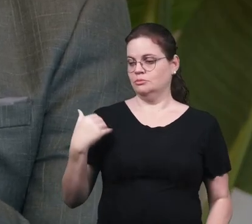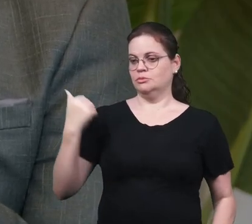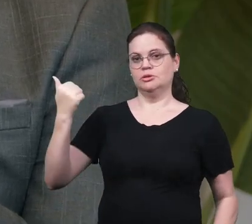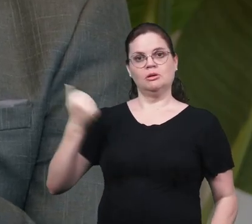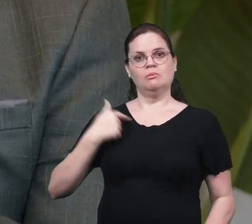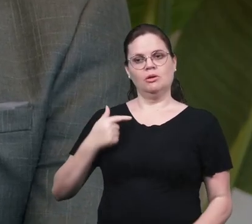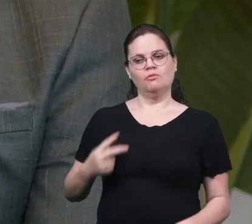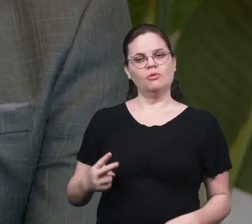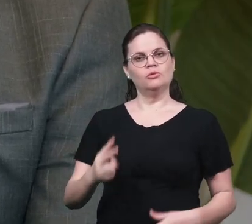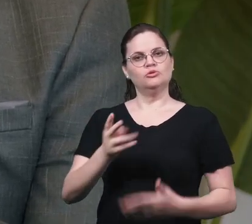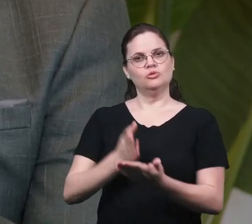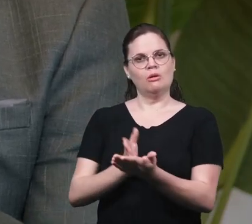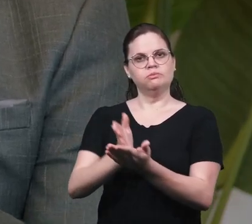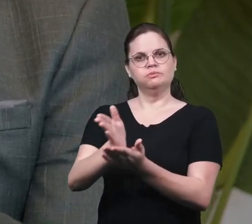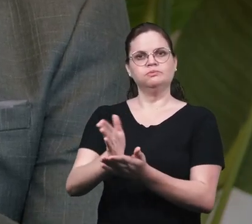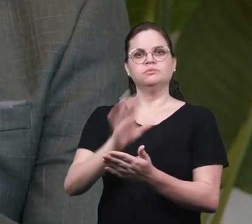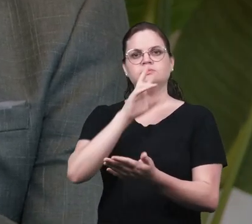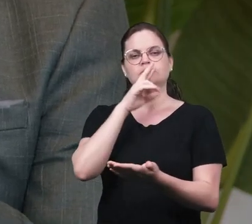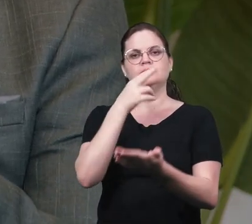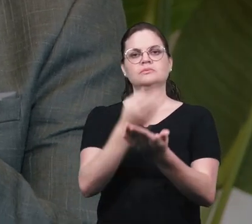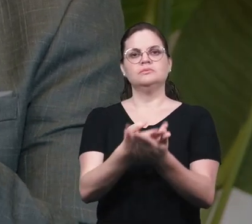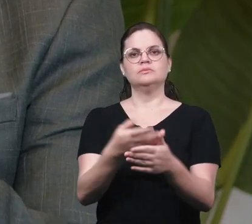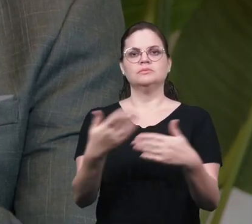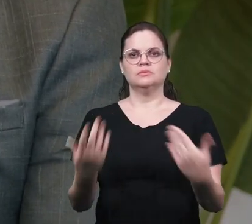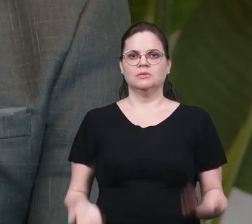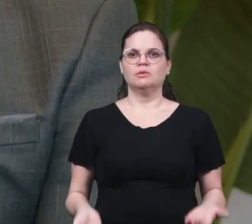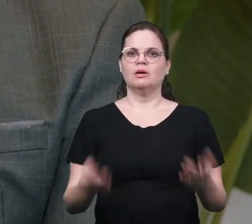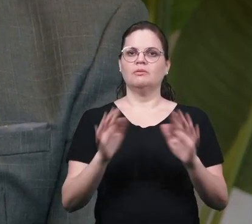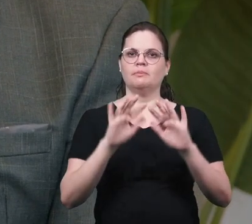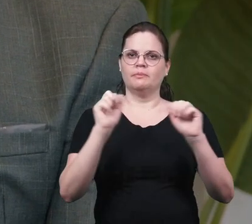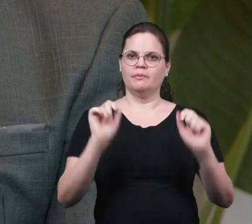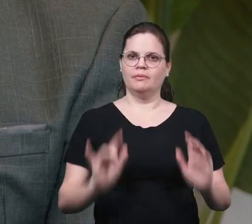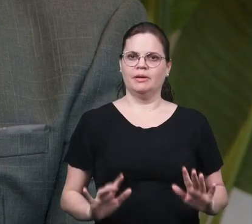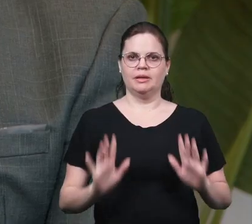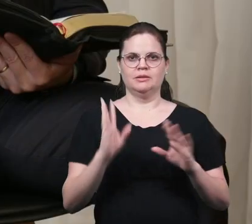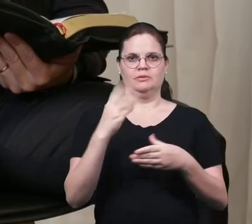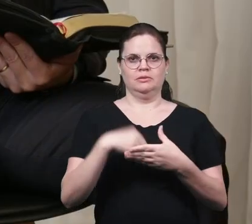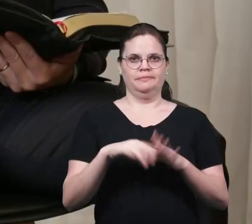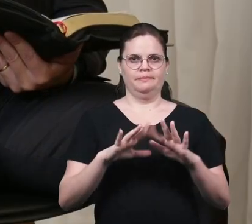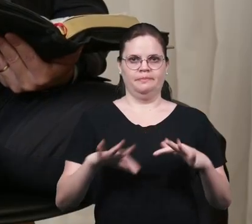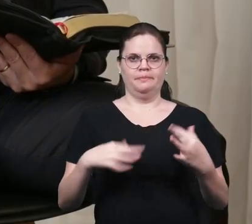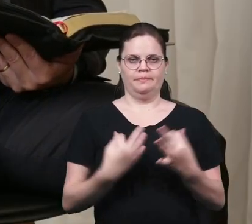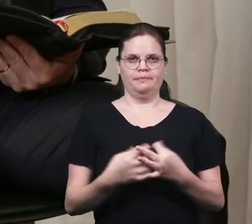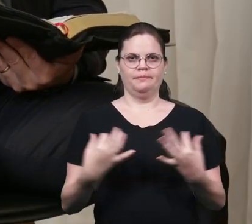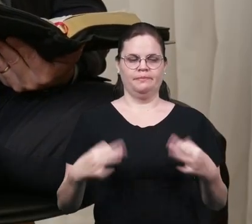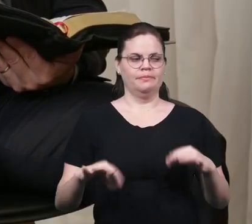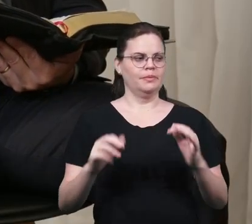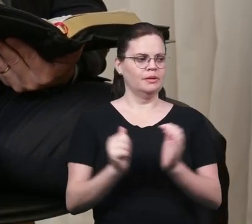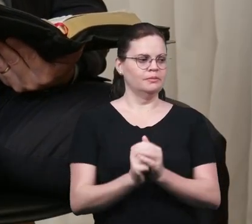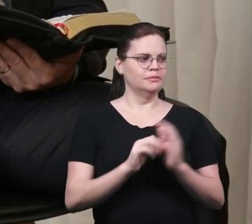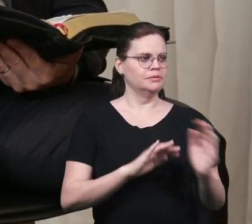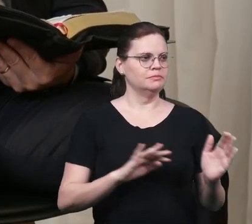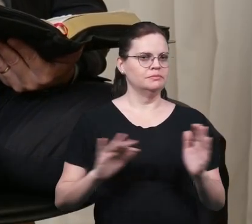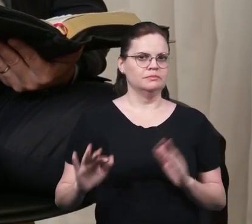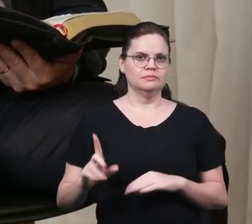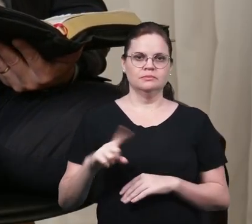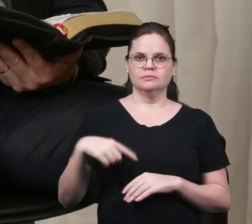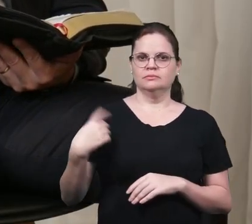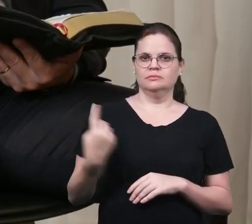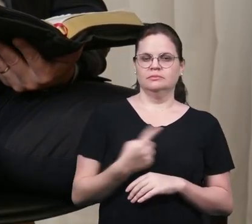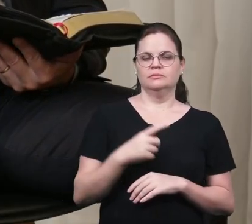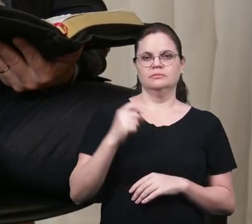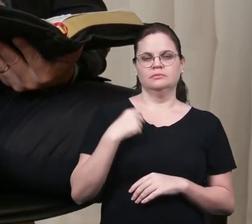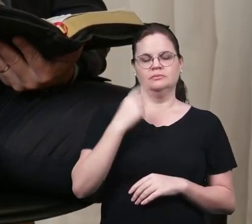isso vai resultar em quê? Bênçãos para a sua casa. Amém. Louvado seja o nome do Senhor.